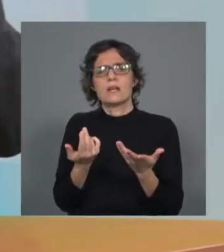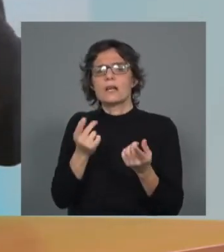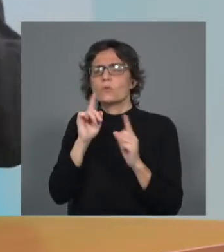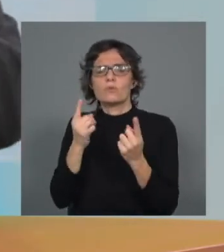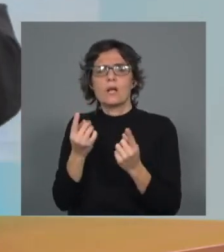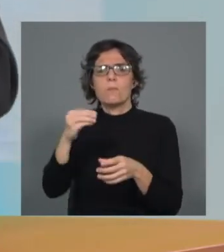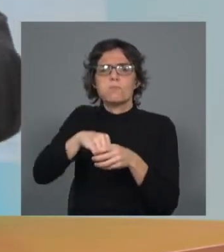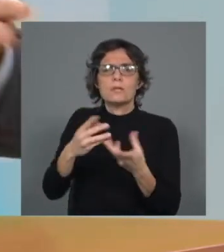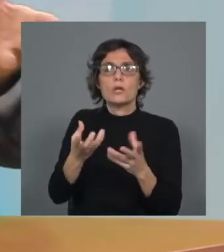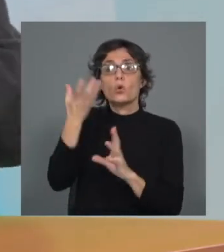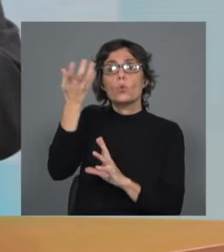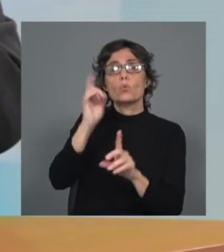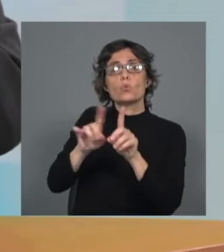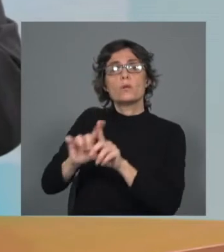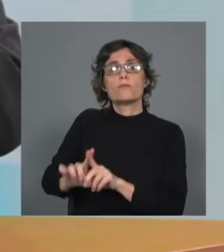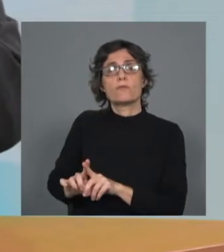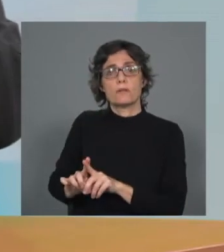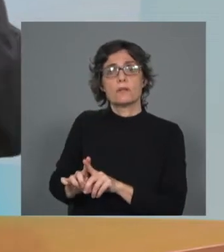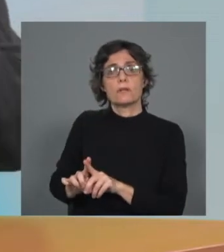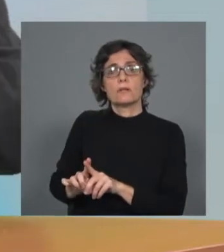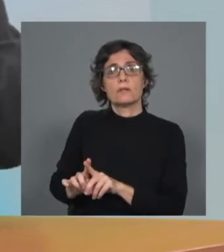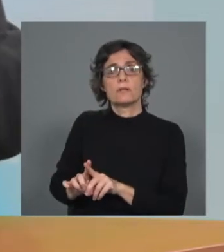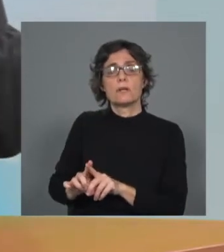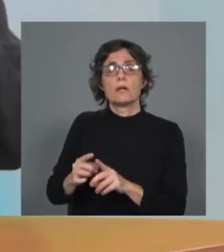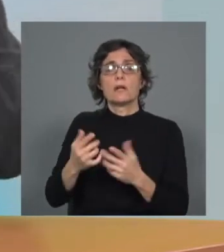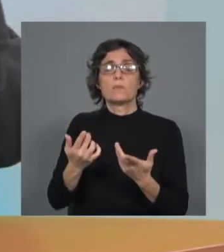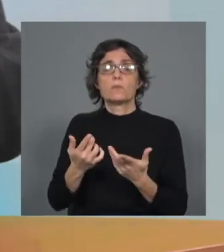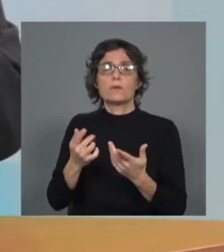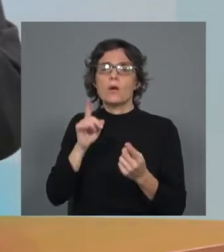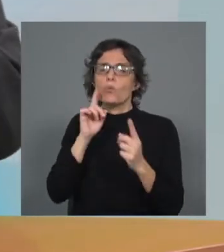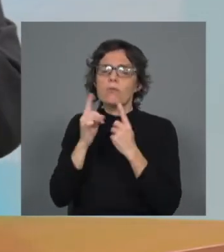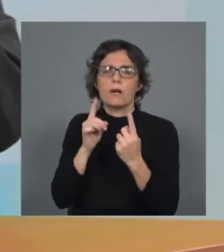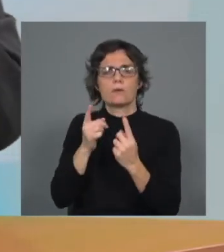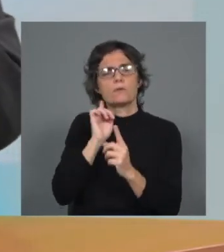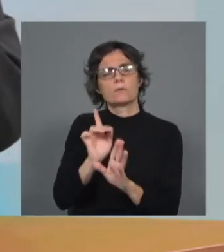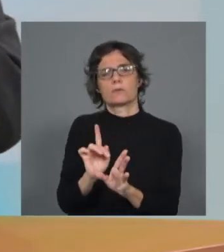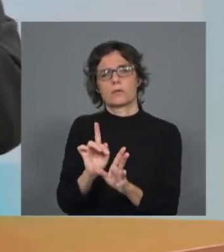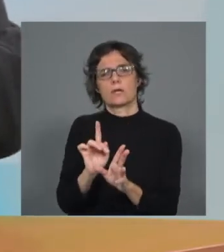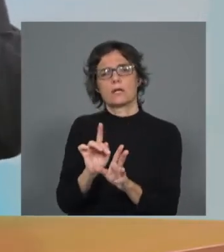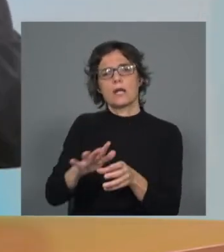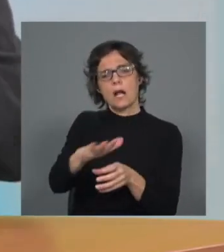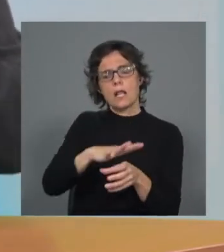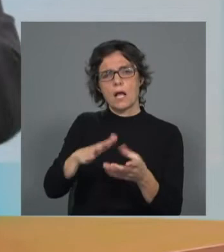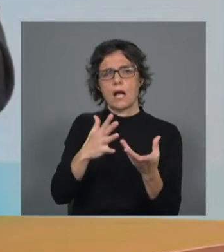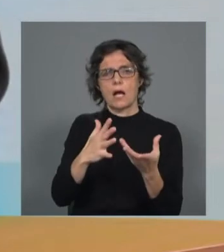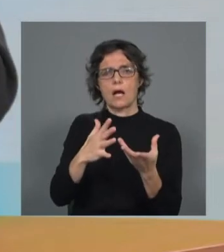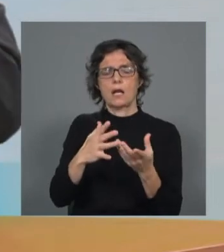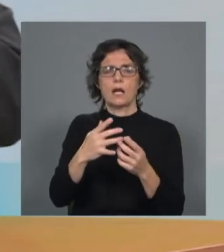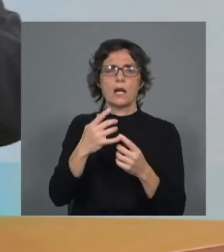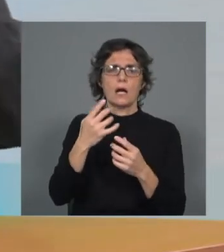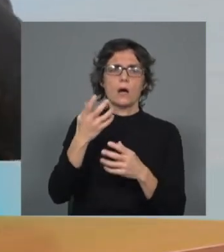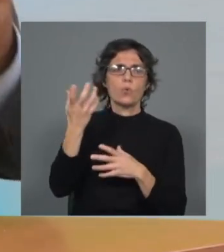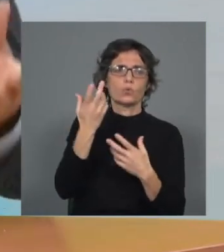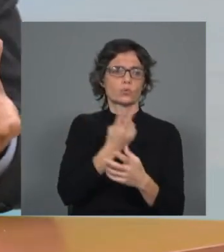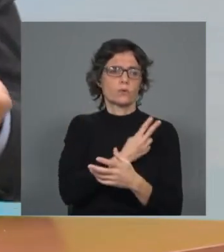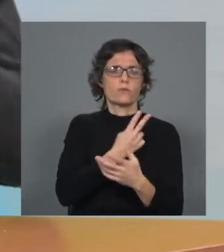várias culturas. Diz o Papa na sua mensagem: devem dialogar neste campo da educação a cultura popular, a cultura